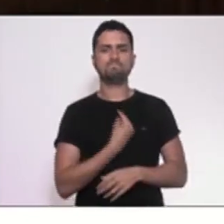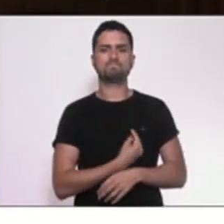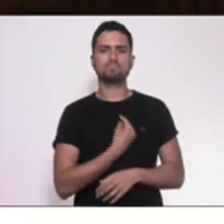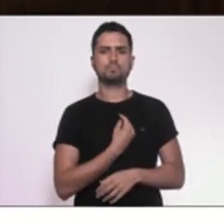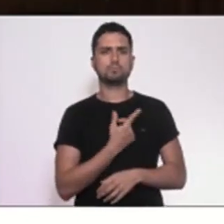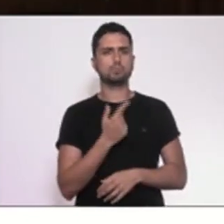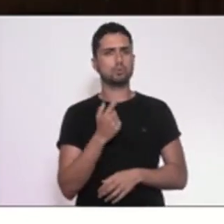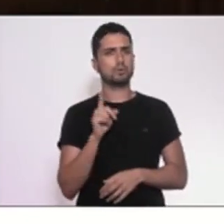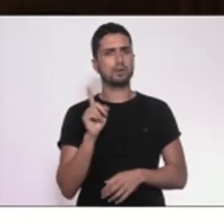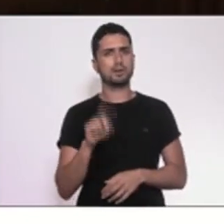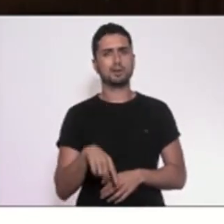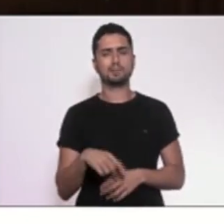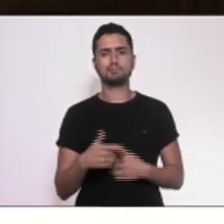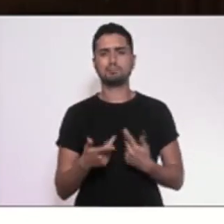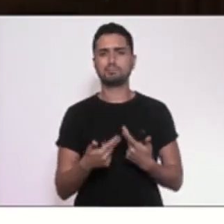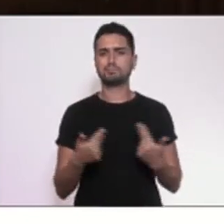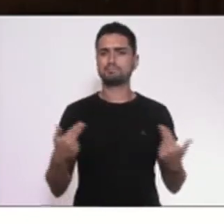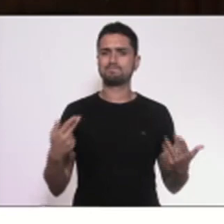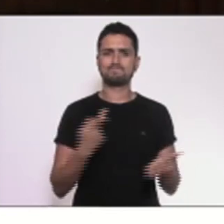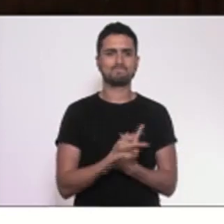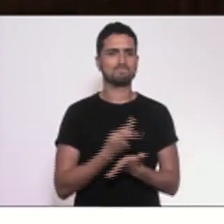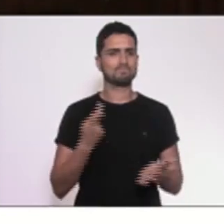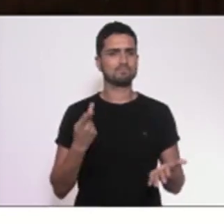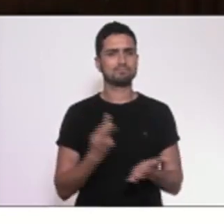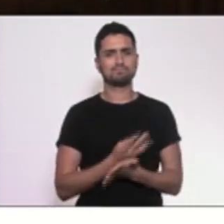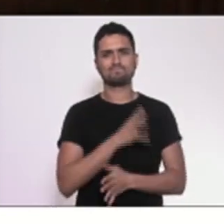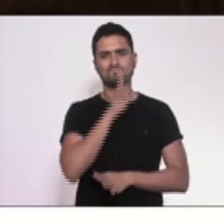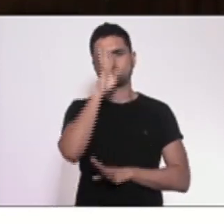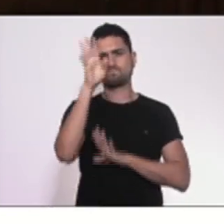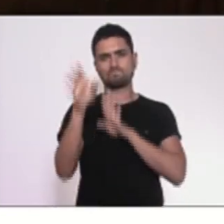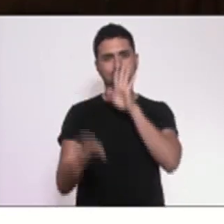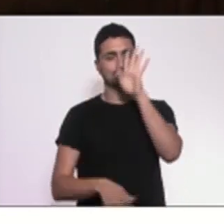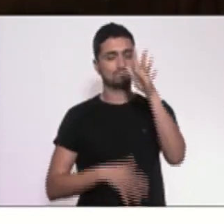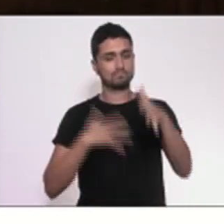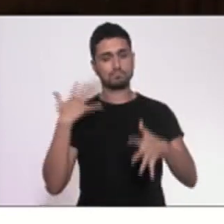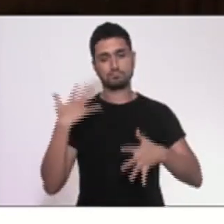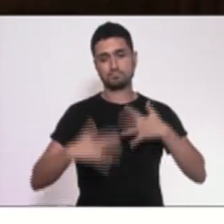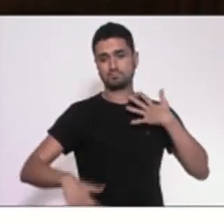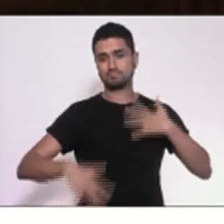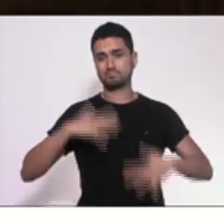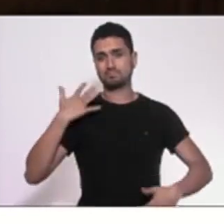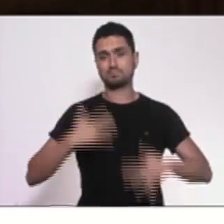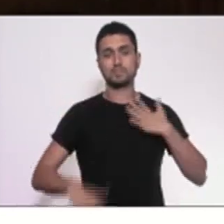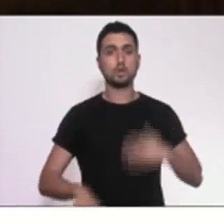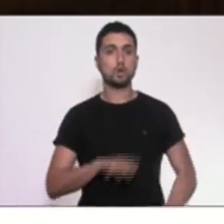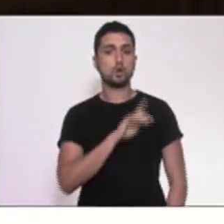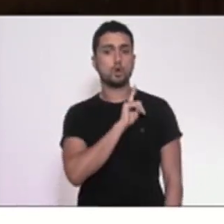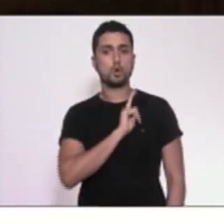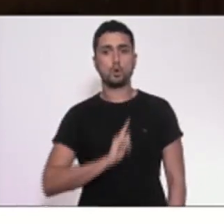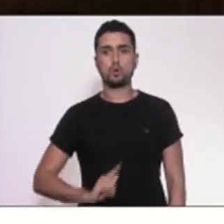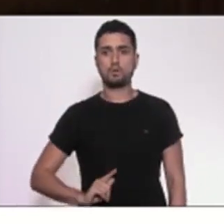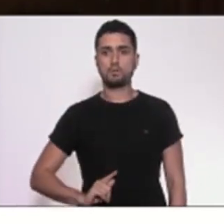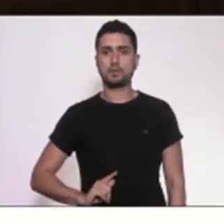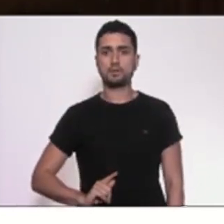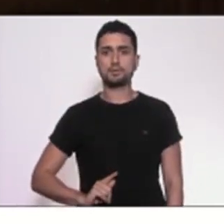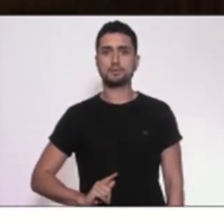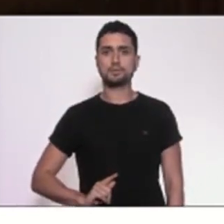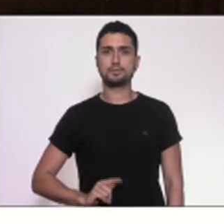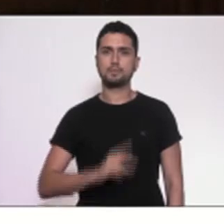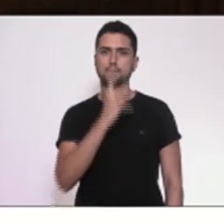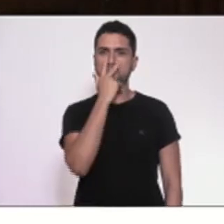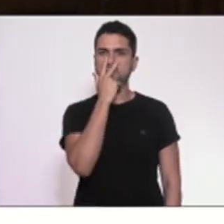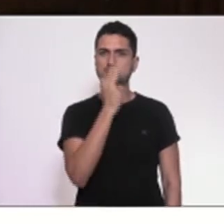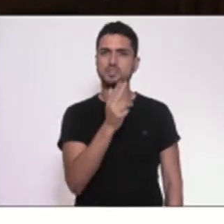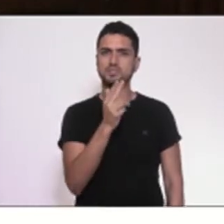fora da curva. Hoje o que a gente está vivendo é um governo que, sem dúvida nenhuma, marcha no